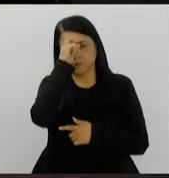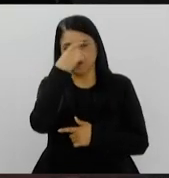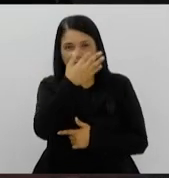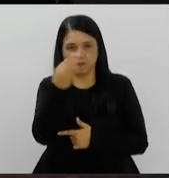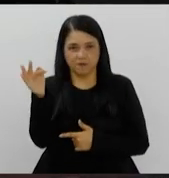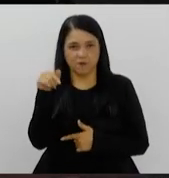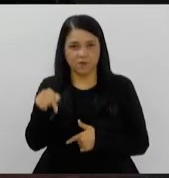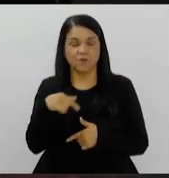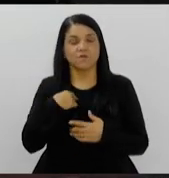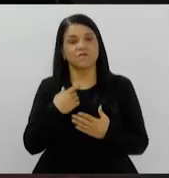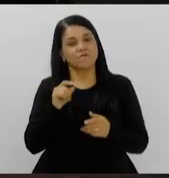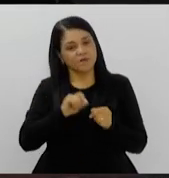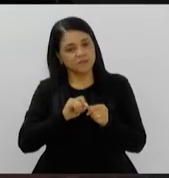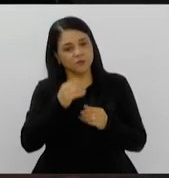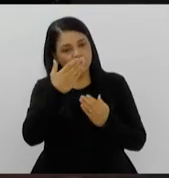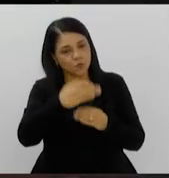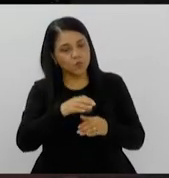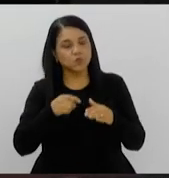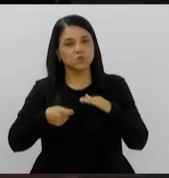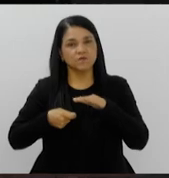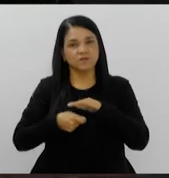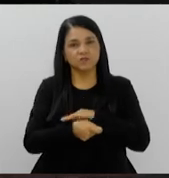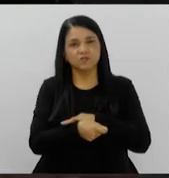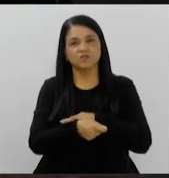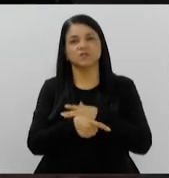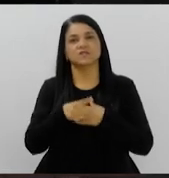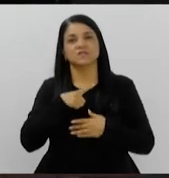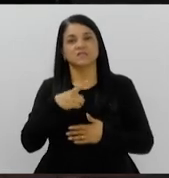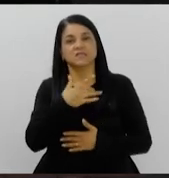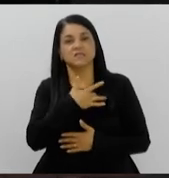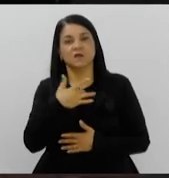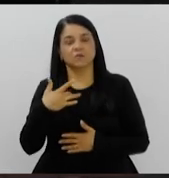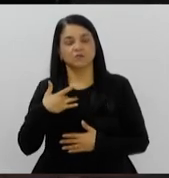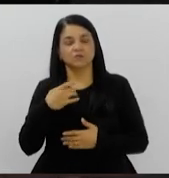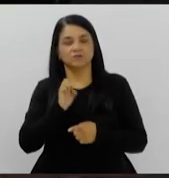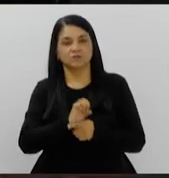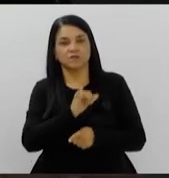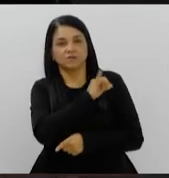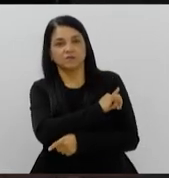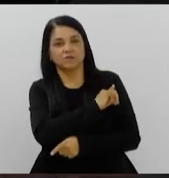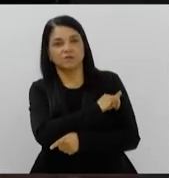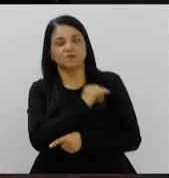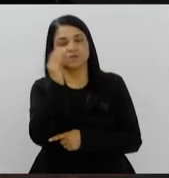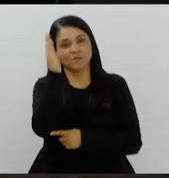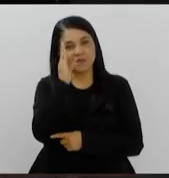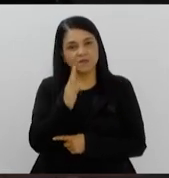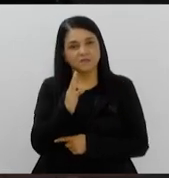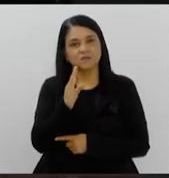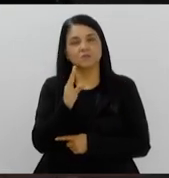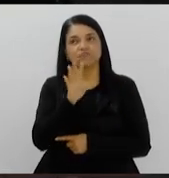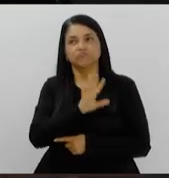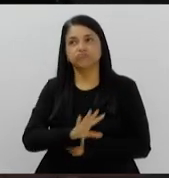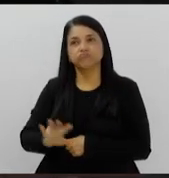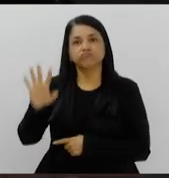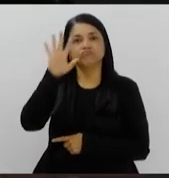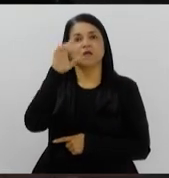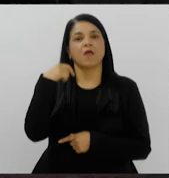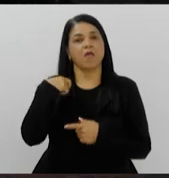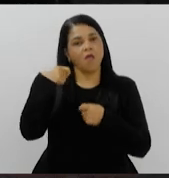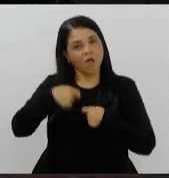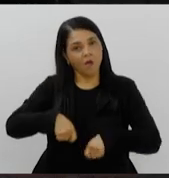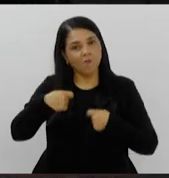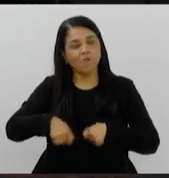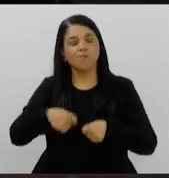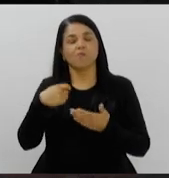fazer concurso, vamos investir, vamos fazer saúde para o Estado do Rio de Janeiro e para o Brasil, porque essa é a tarefa, essa